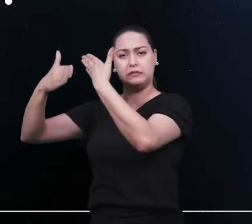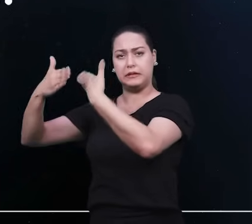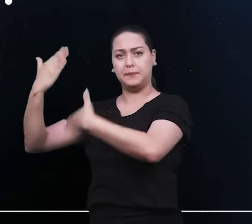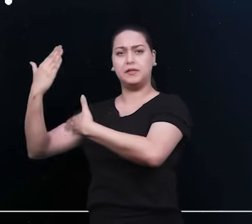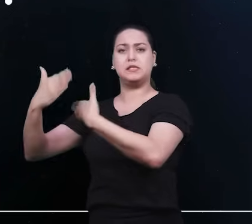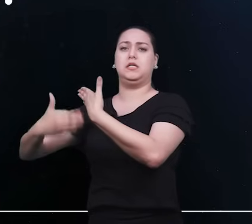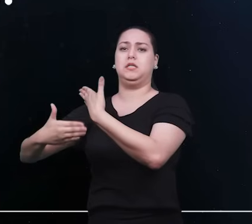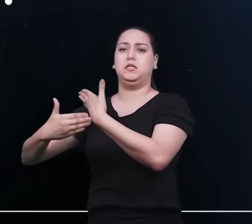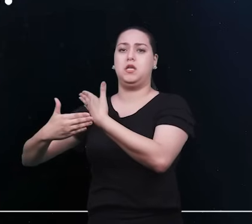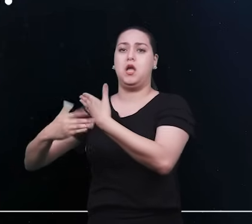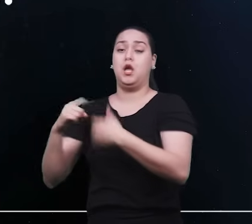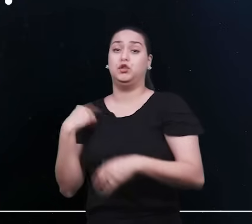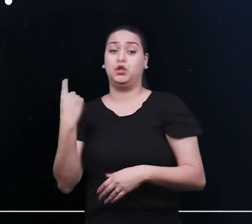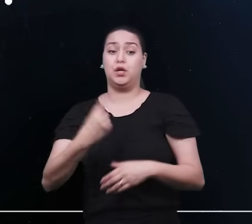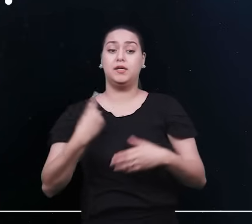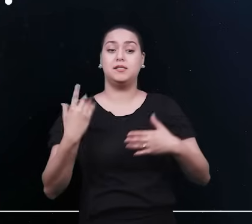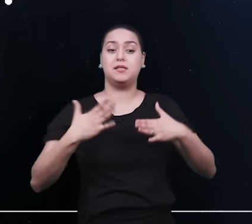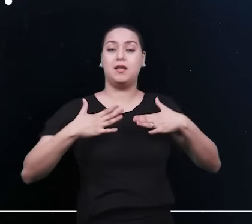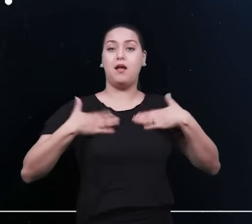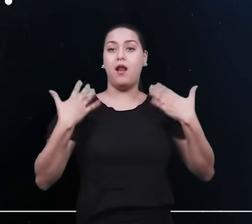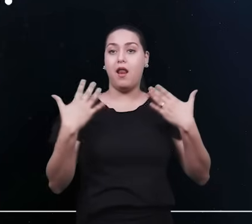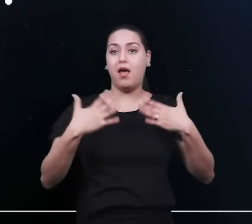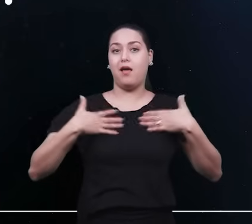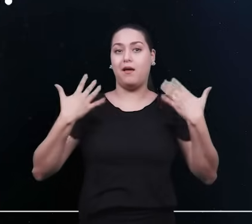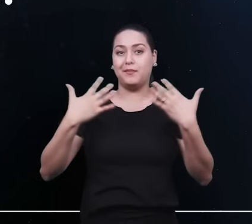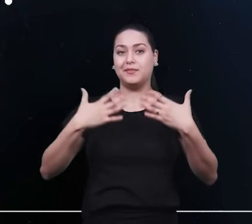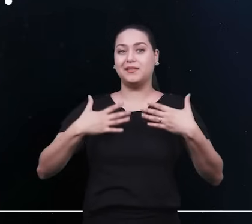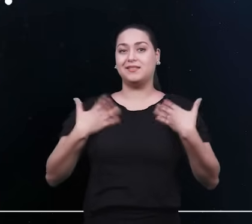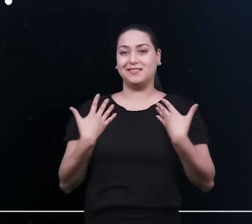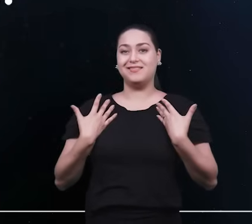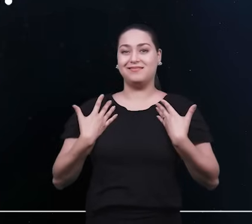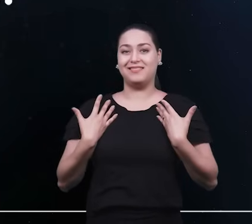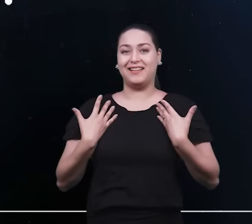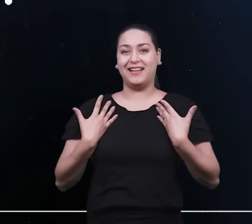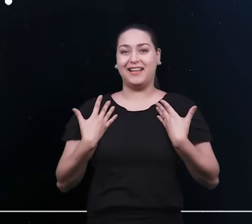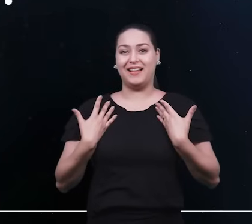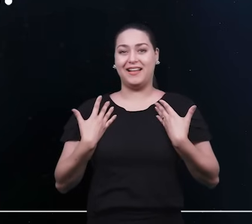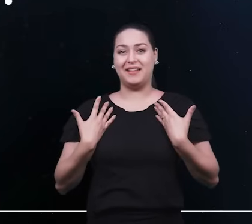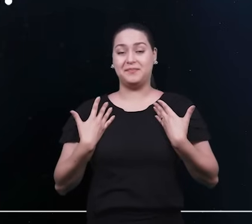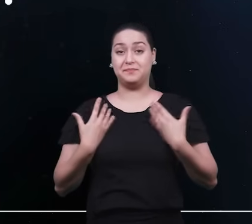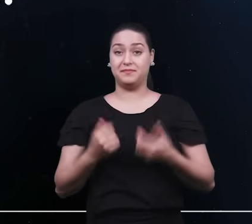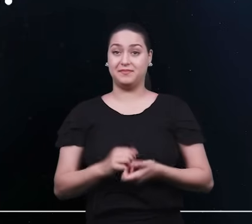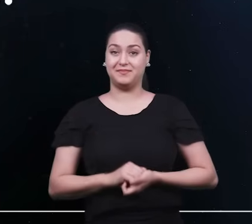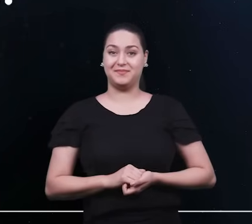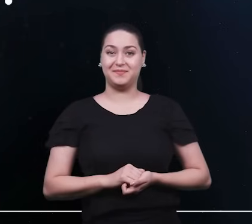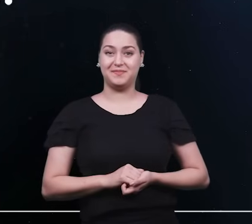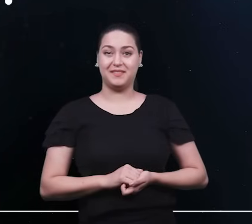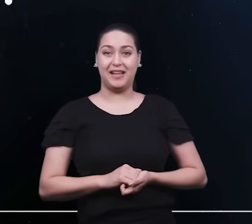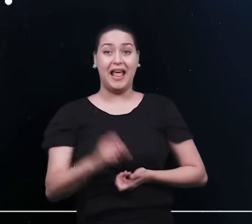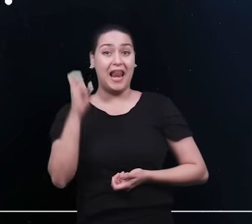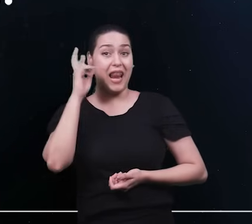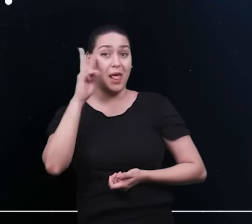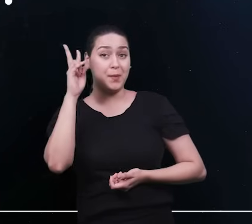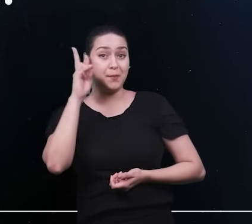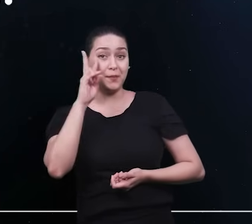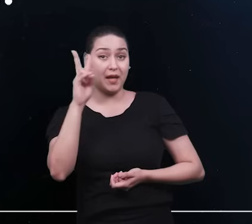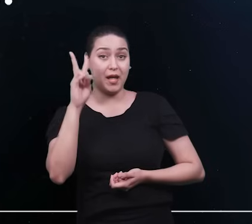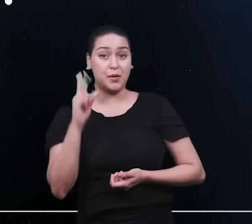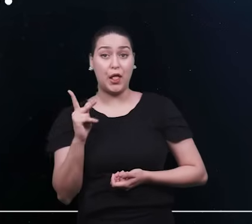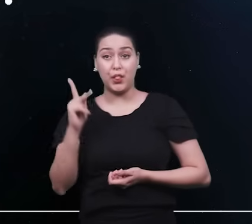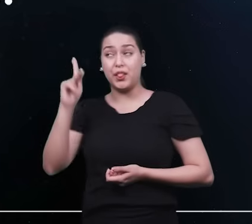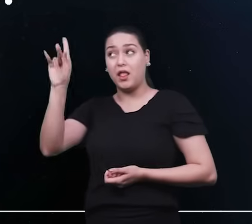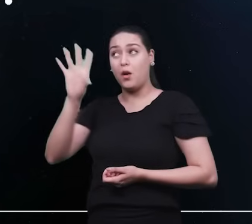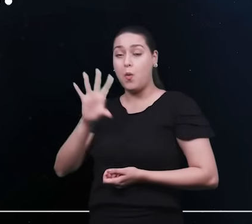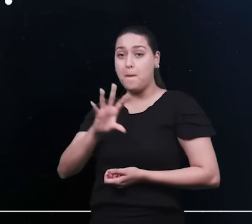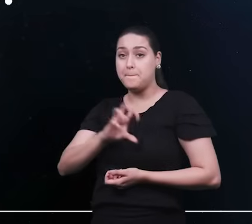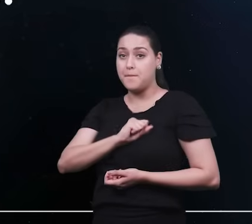recâmaras. Em ti nos regozijaremos e nos alegraremos. E aqui a parte destacada. Lembraremos,